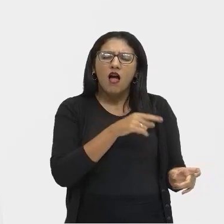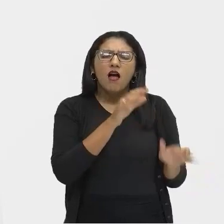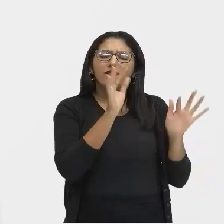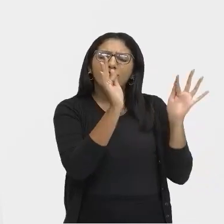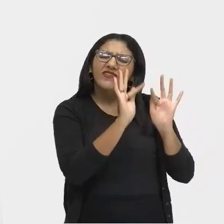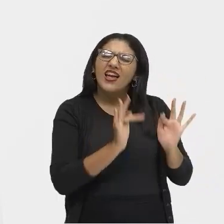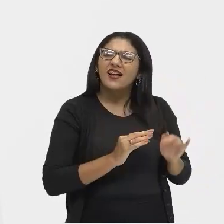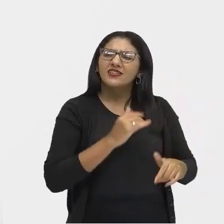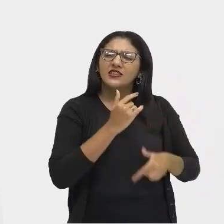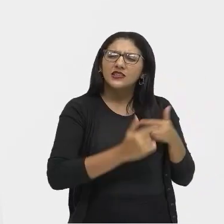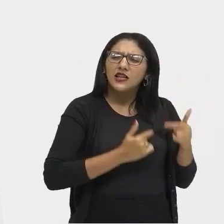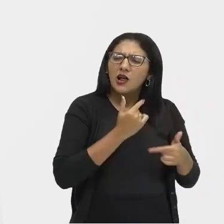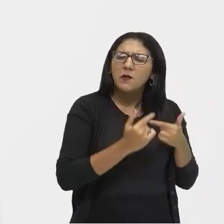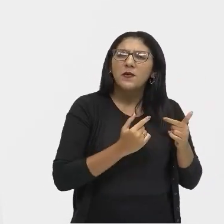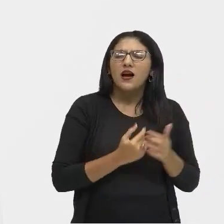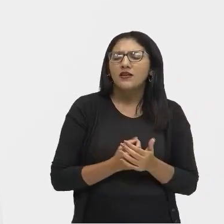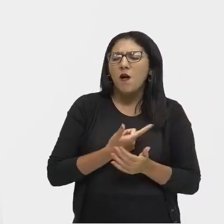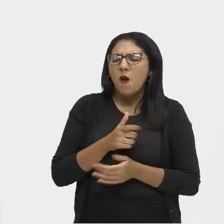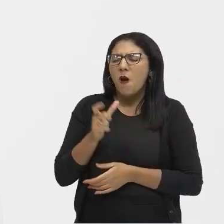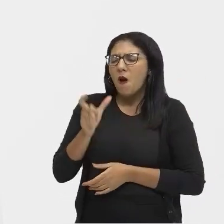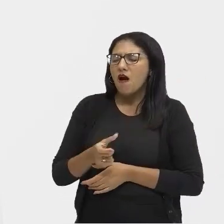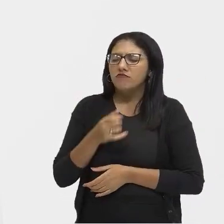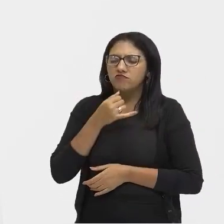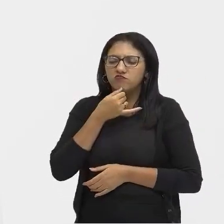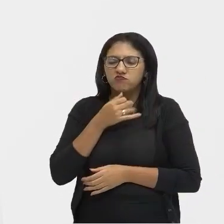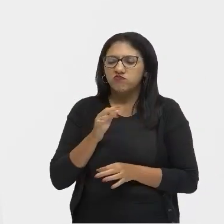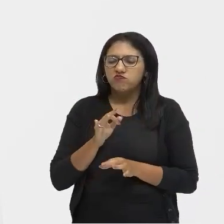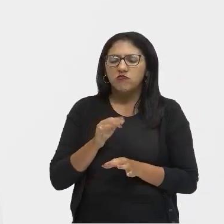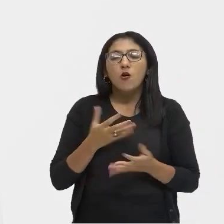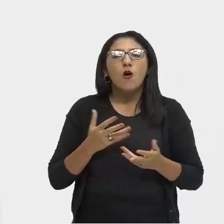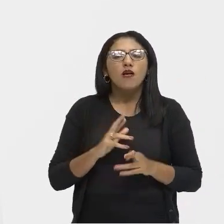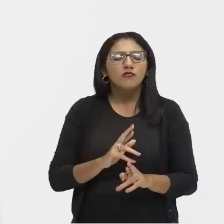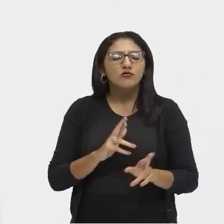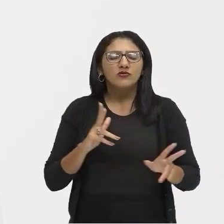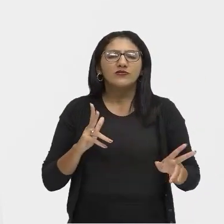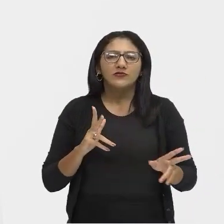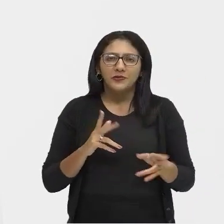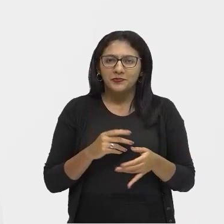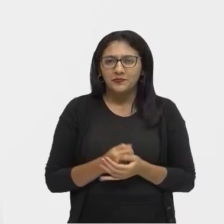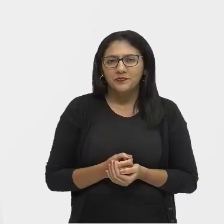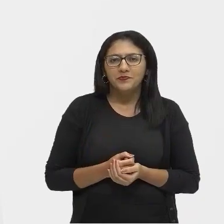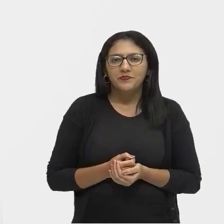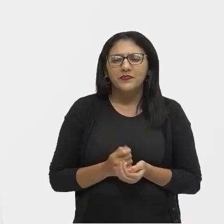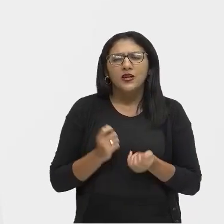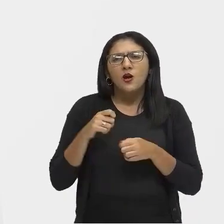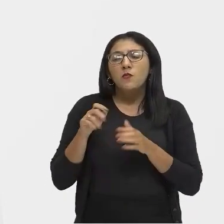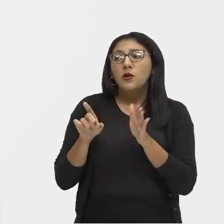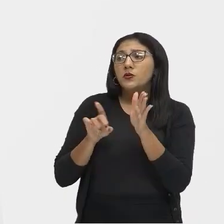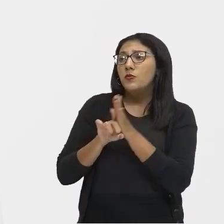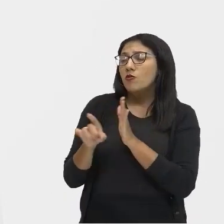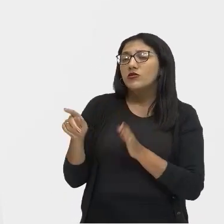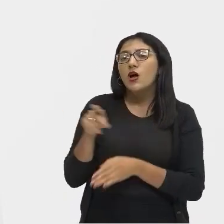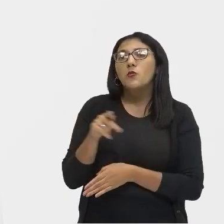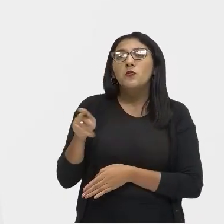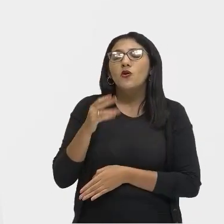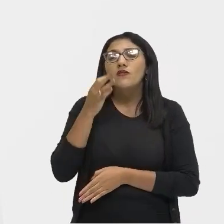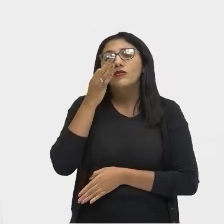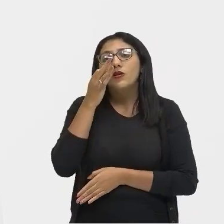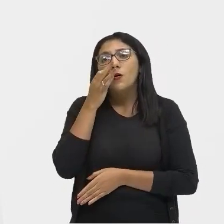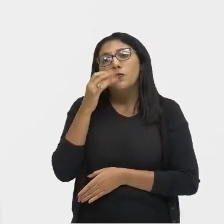seu trabalho e aquela que não está. Qual é essa diferença da pessoa? Você pode até perguntar para o professor aí, para o